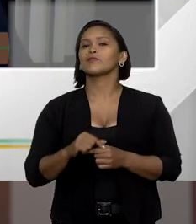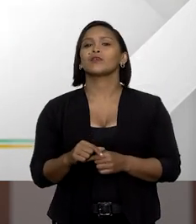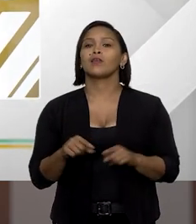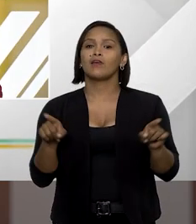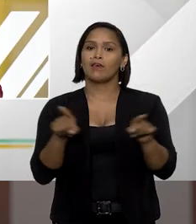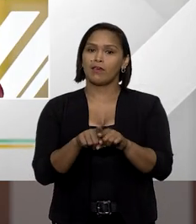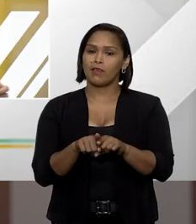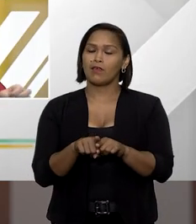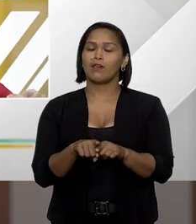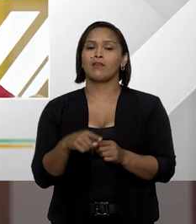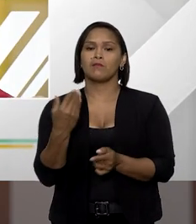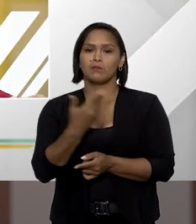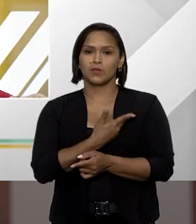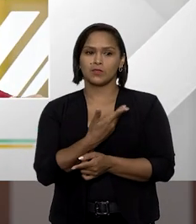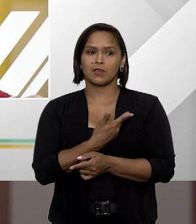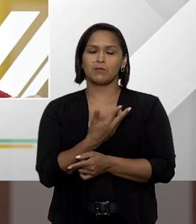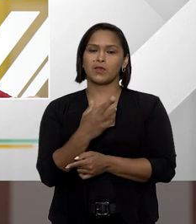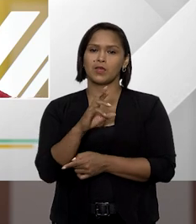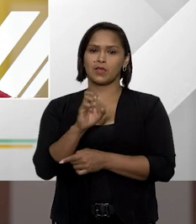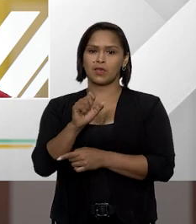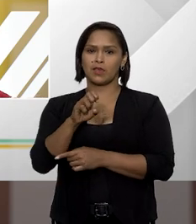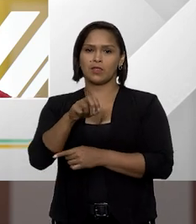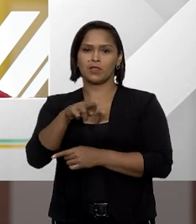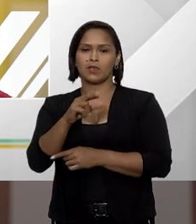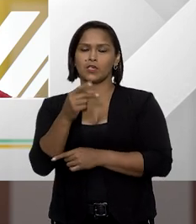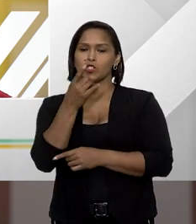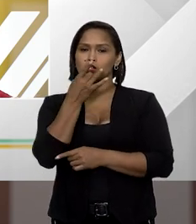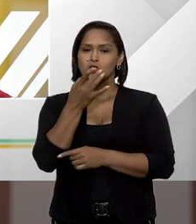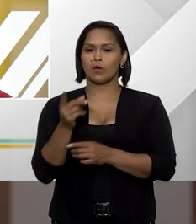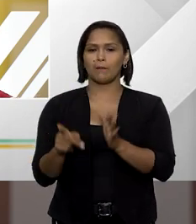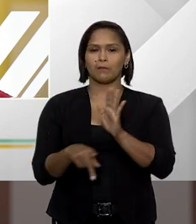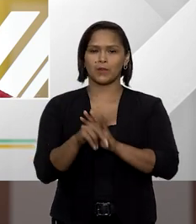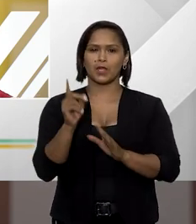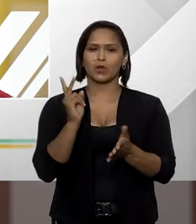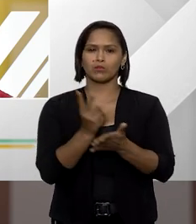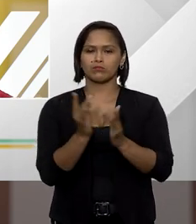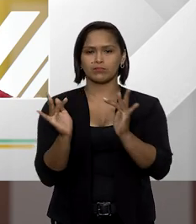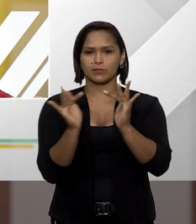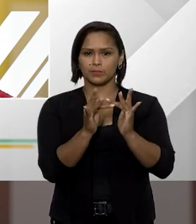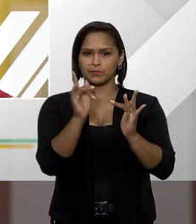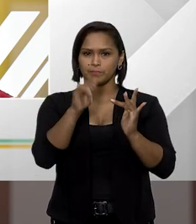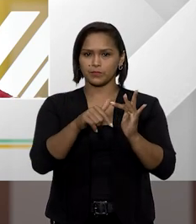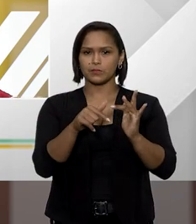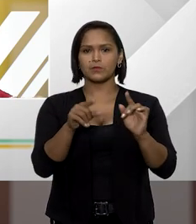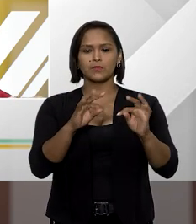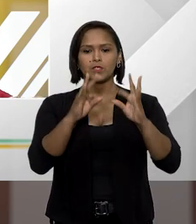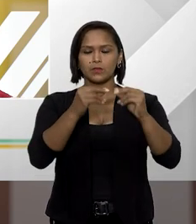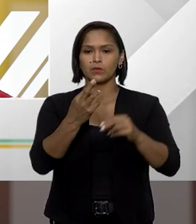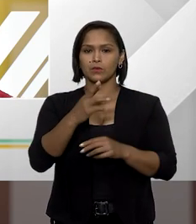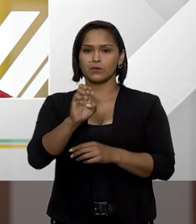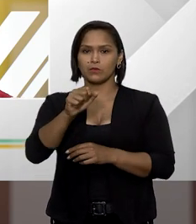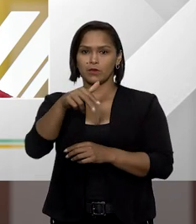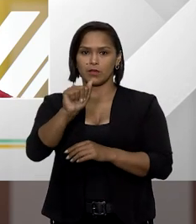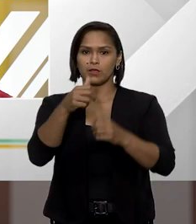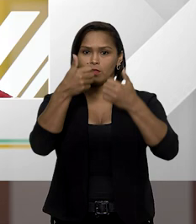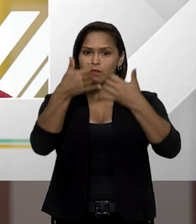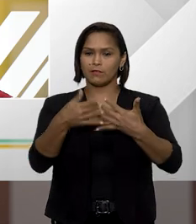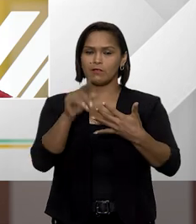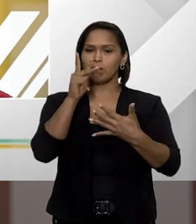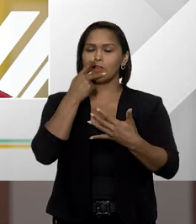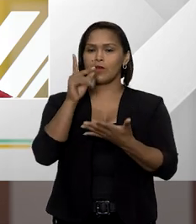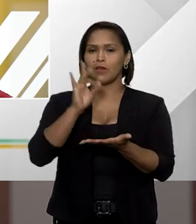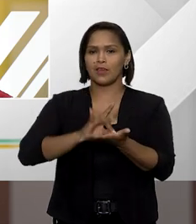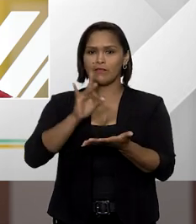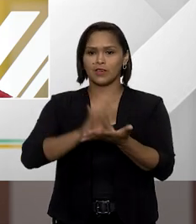um tabu, meus amigos, René, perdão, Thiago, vamos lá, só para a gente manter aqui a conexão. Isso tudo que o René falou é